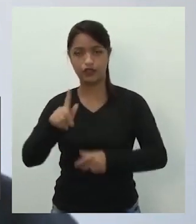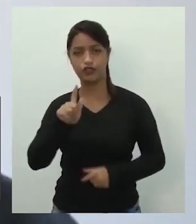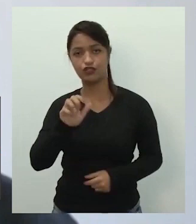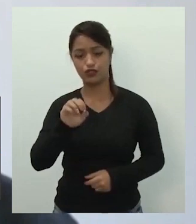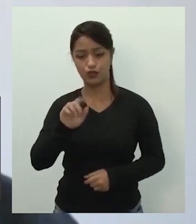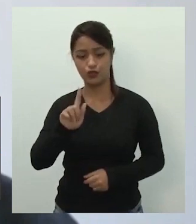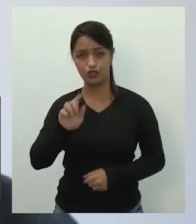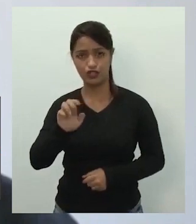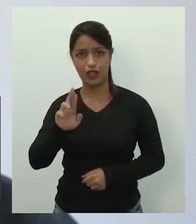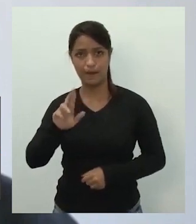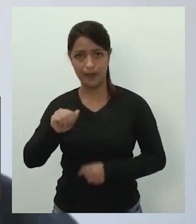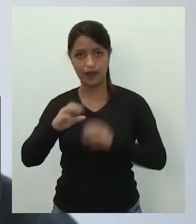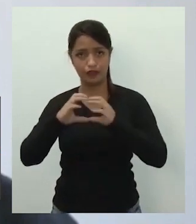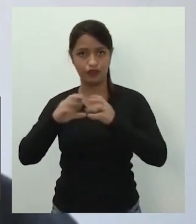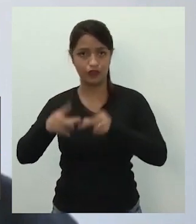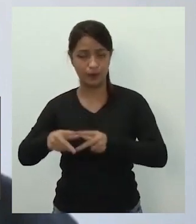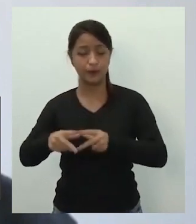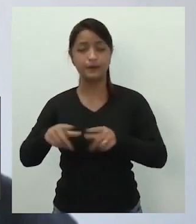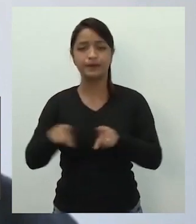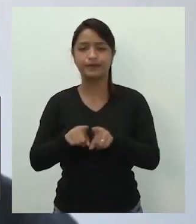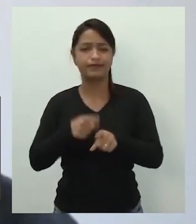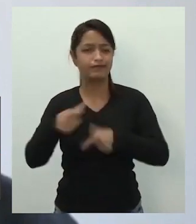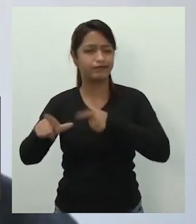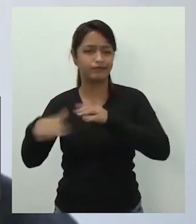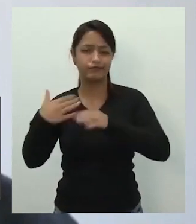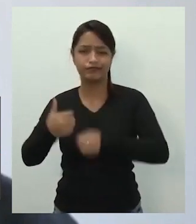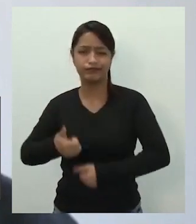várias sugestões. Muito obrigado.